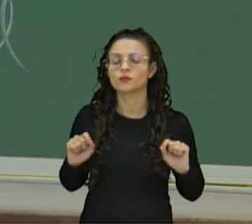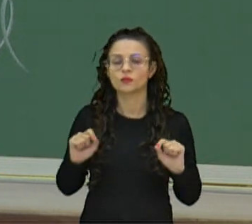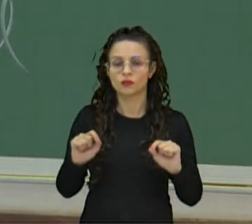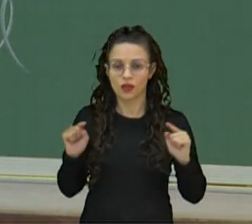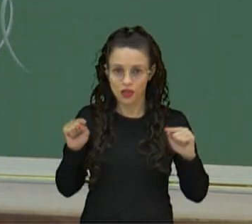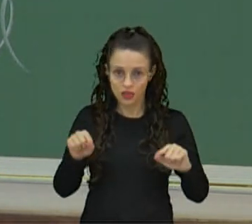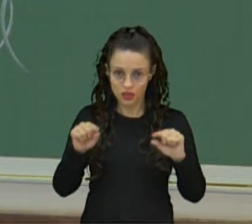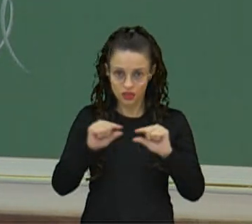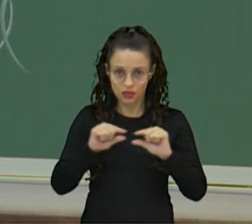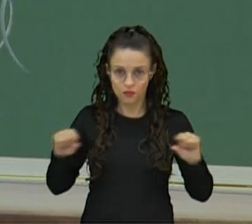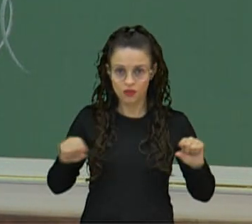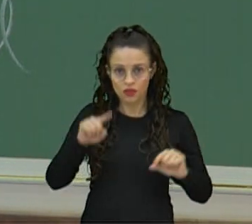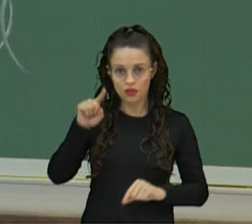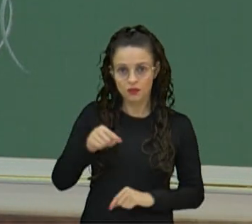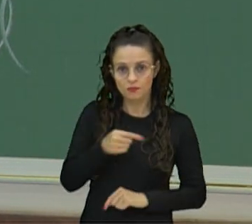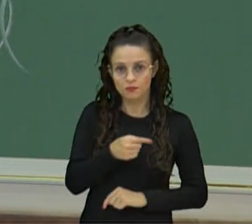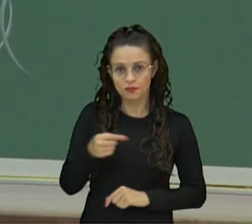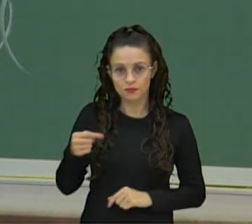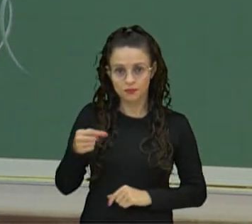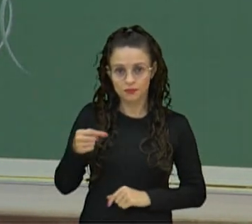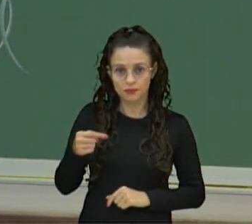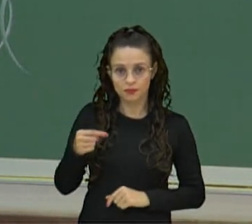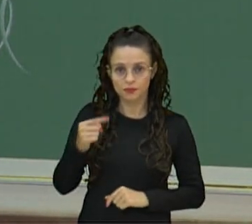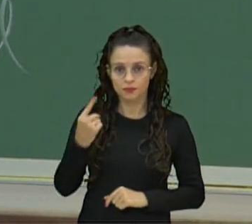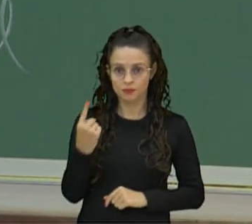essa equação é menos